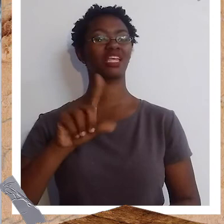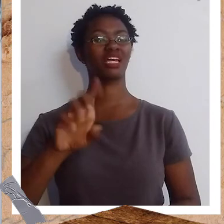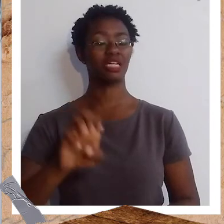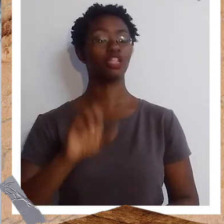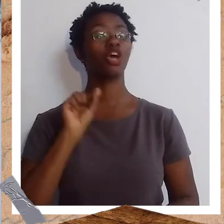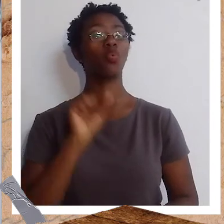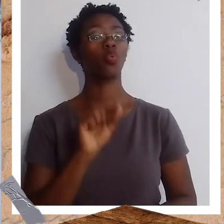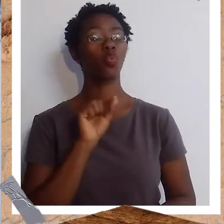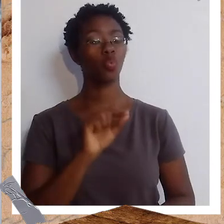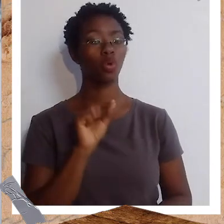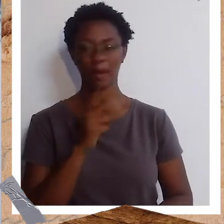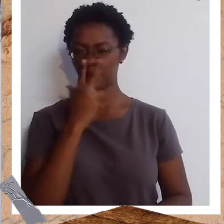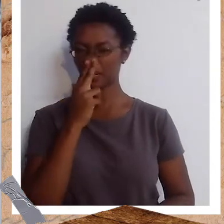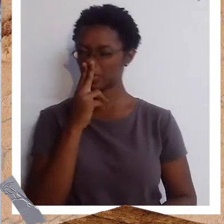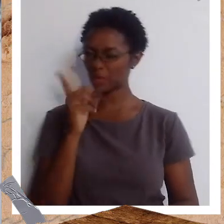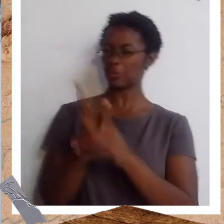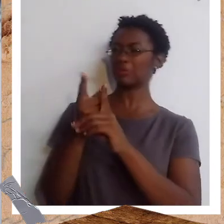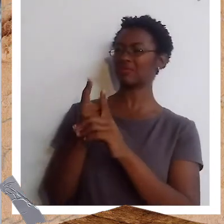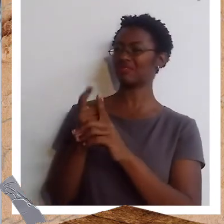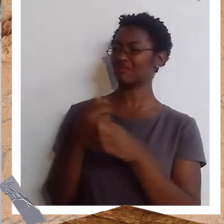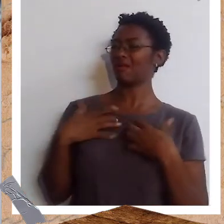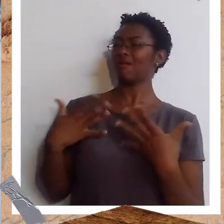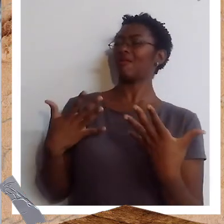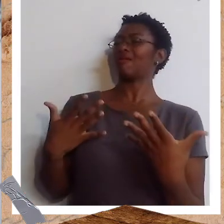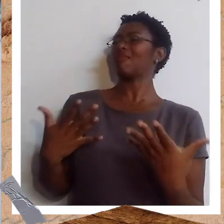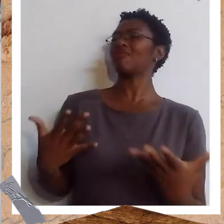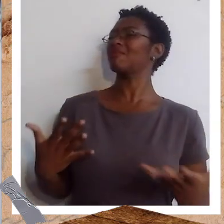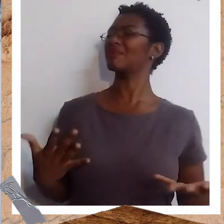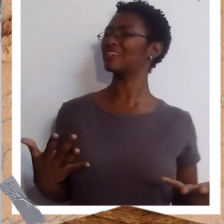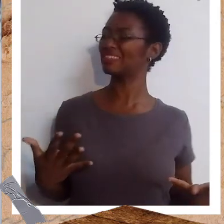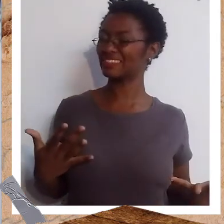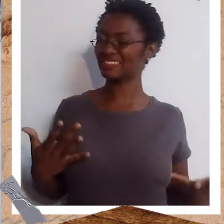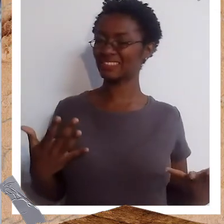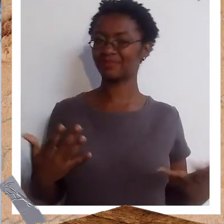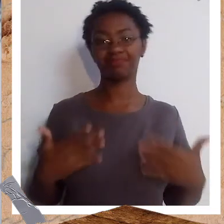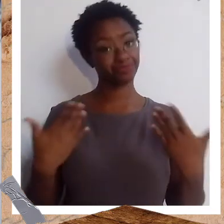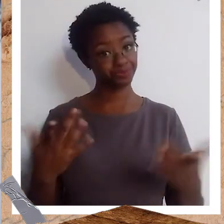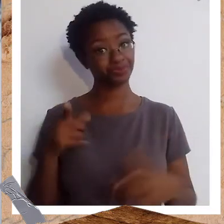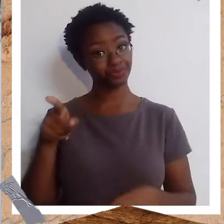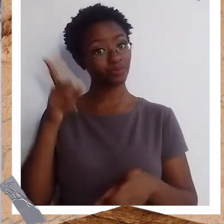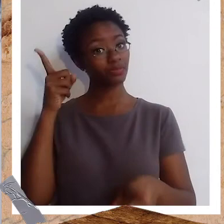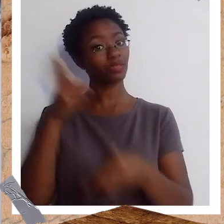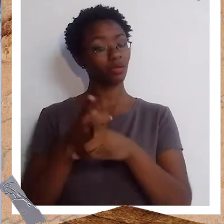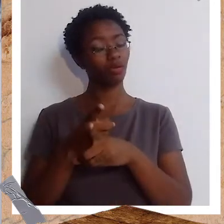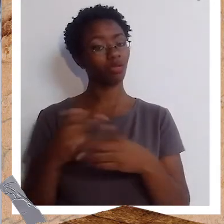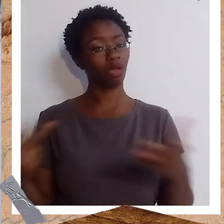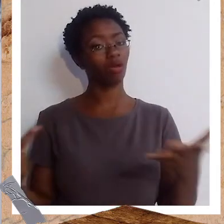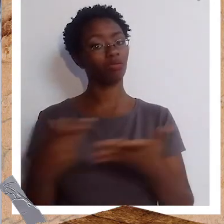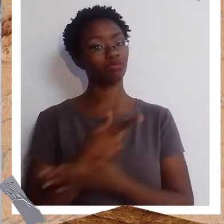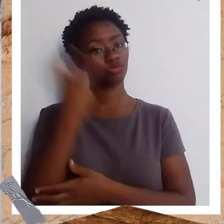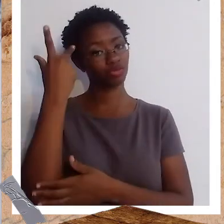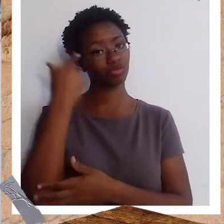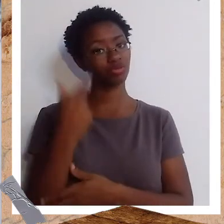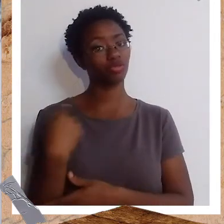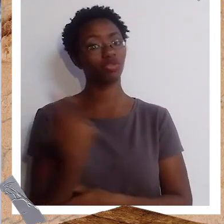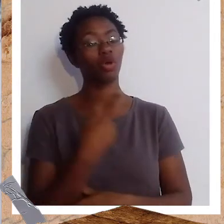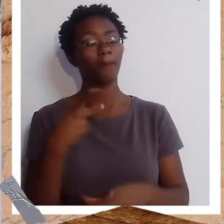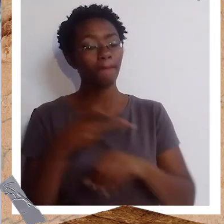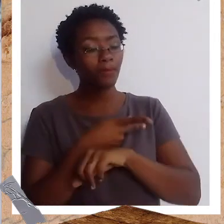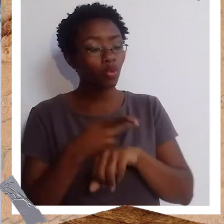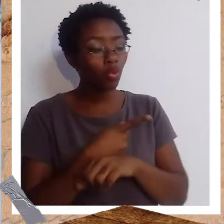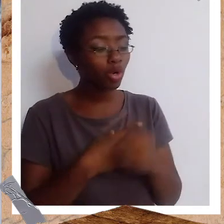de modo imprevisto, inesperado. Esses achados costumam acontecer quando estamos procurando